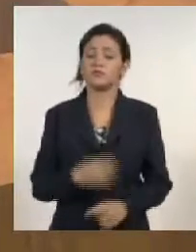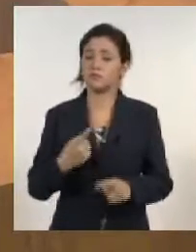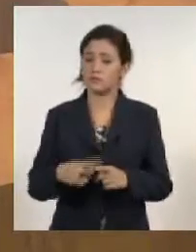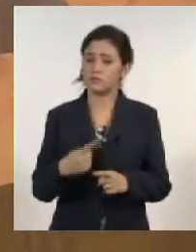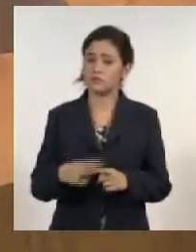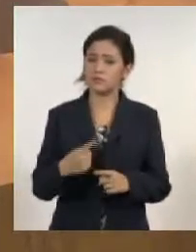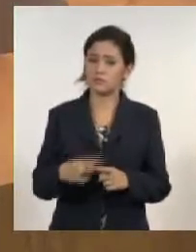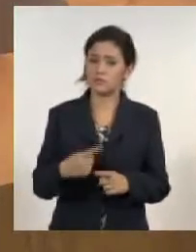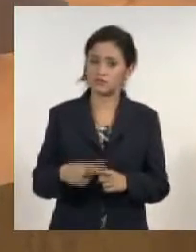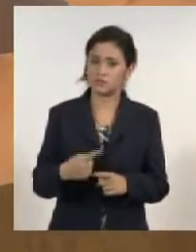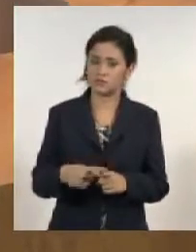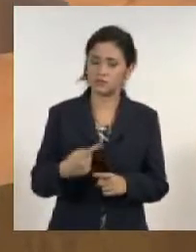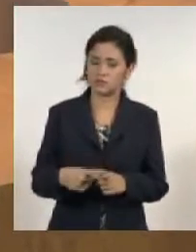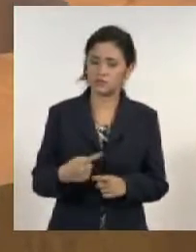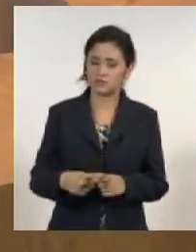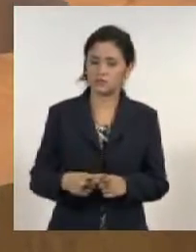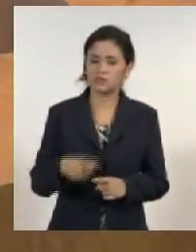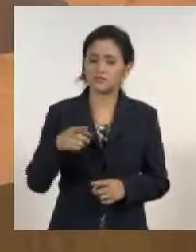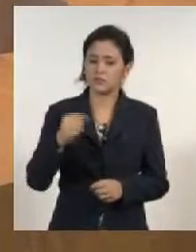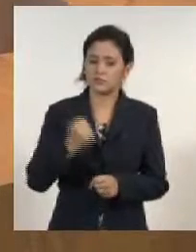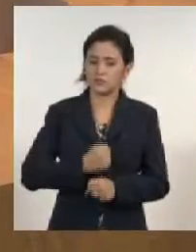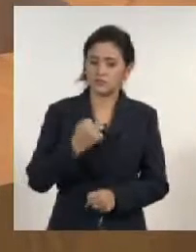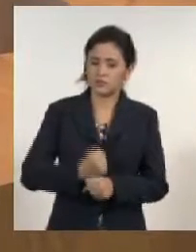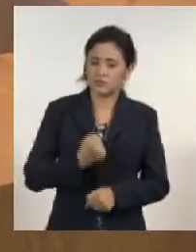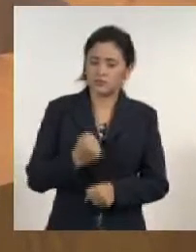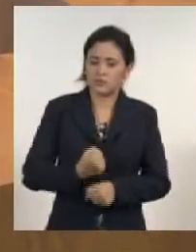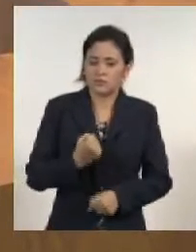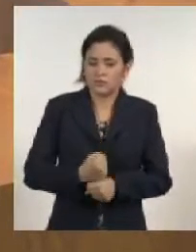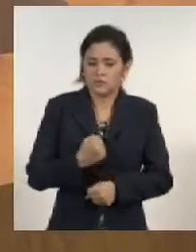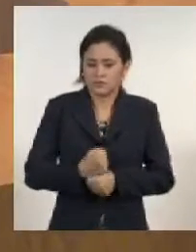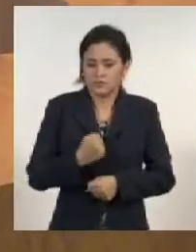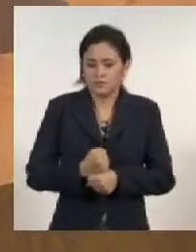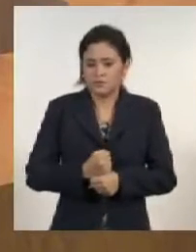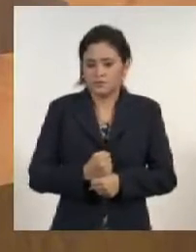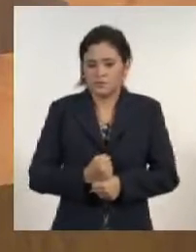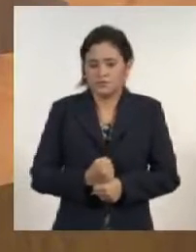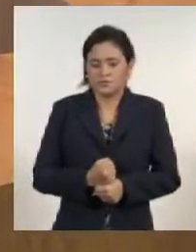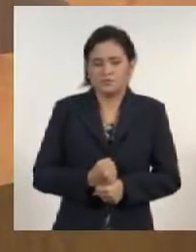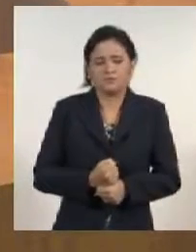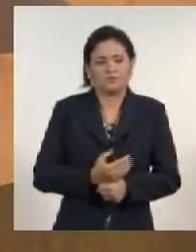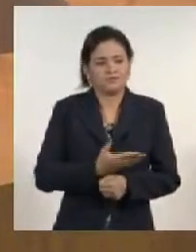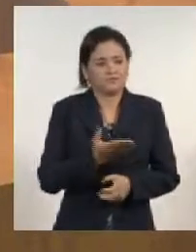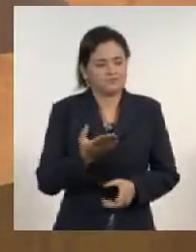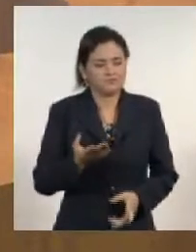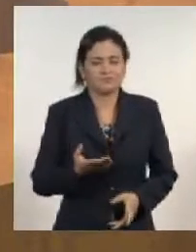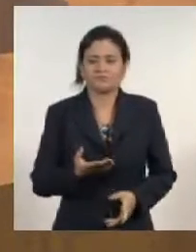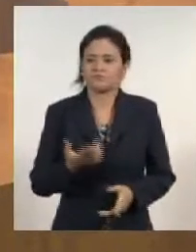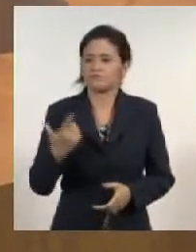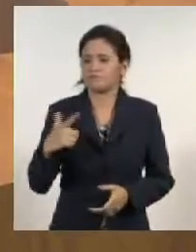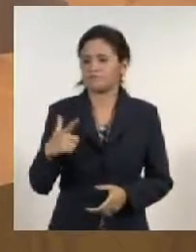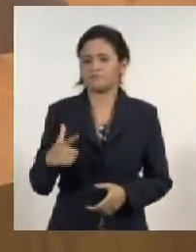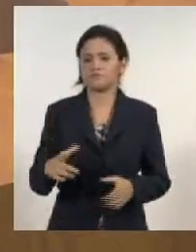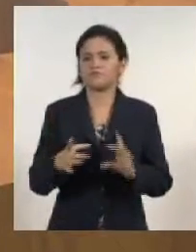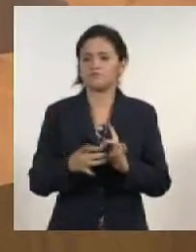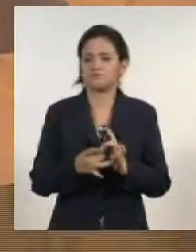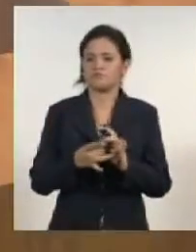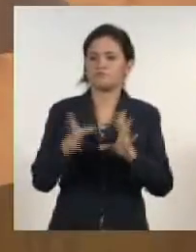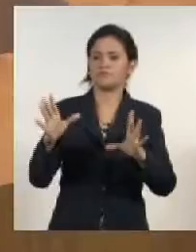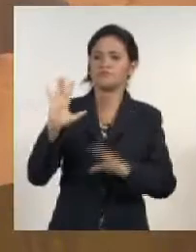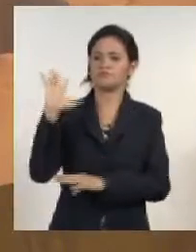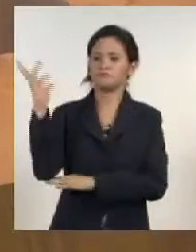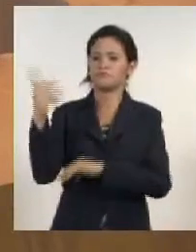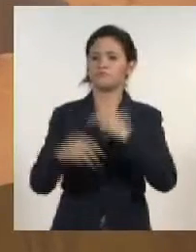outras coisas, aquela obra do hospital não tinha, senhores deputados e senhoras deputadas, licença ambiental.